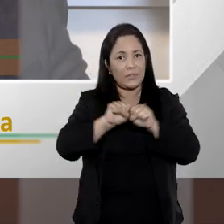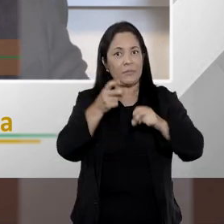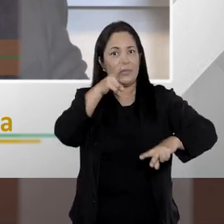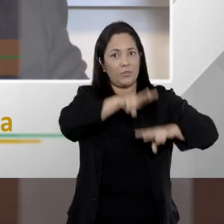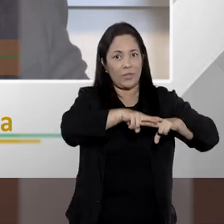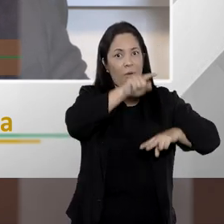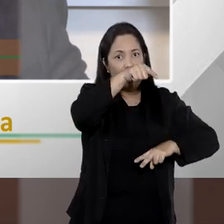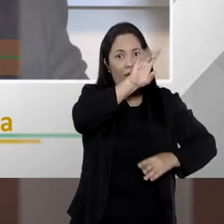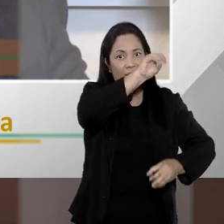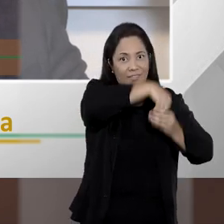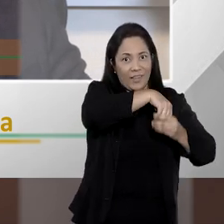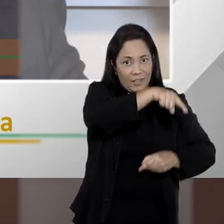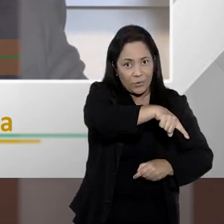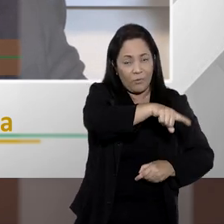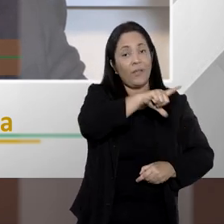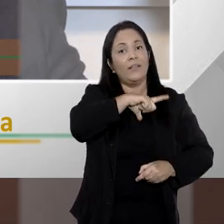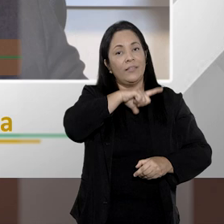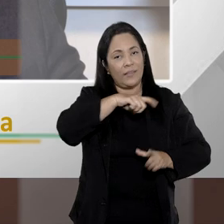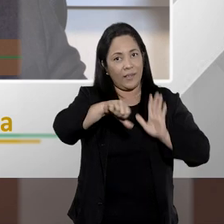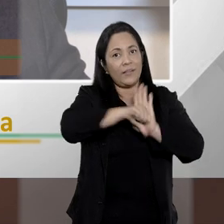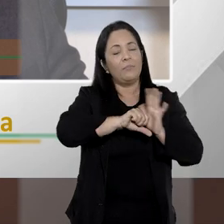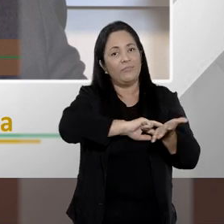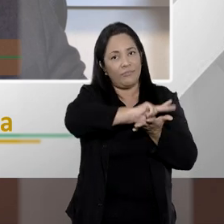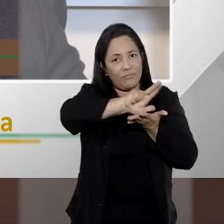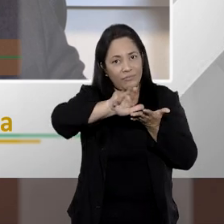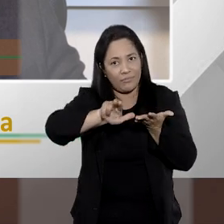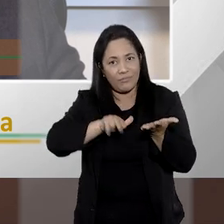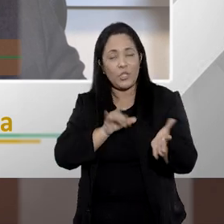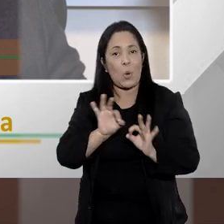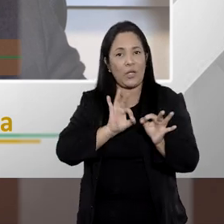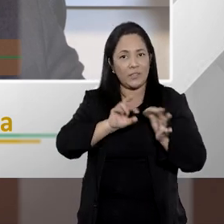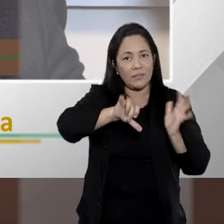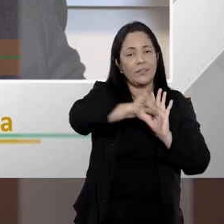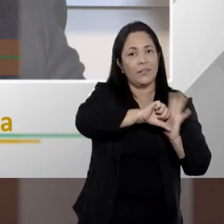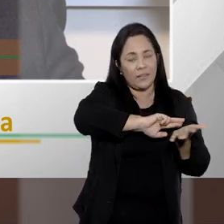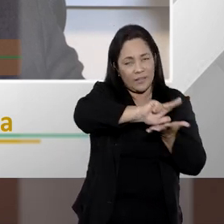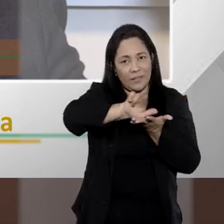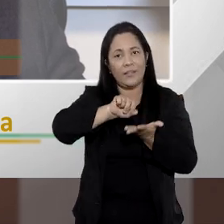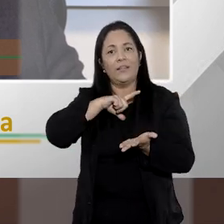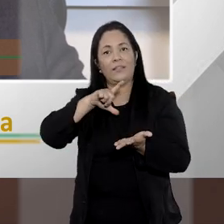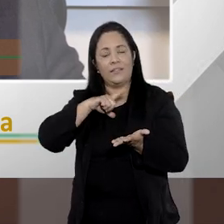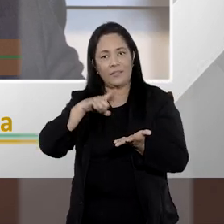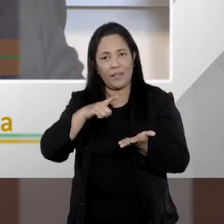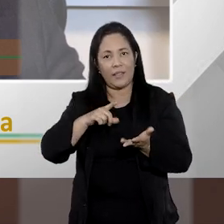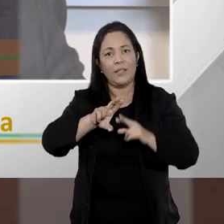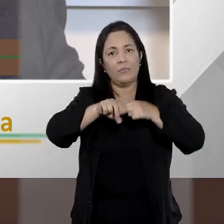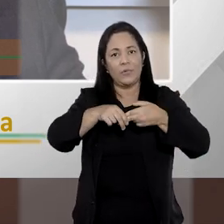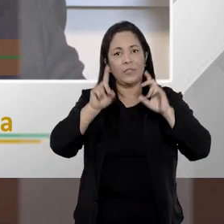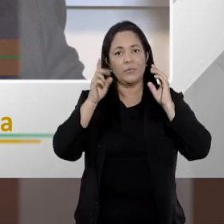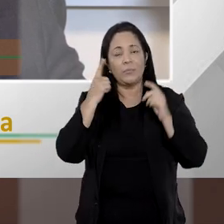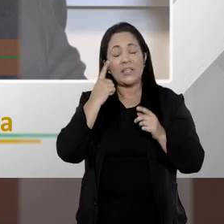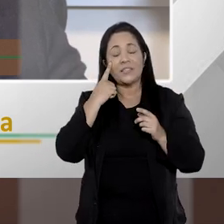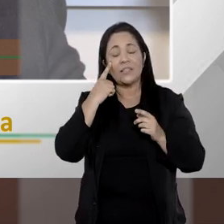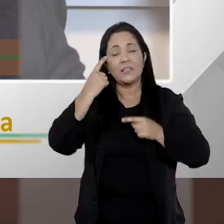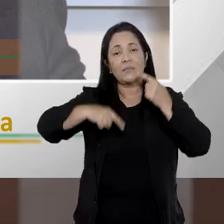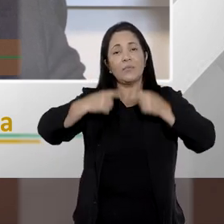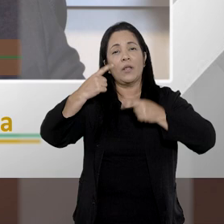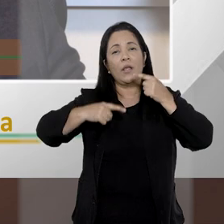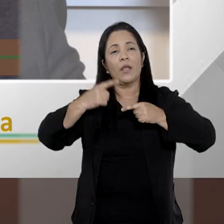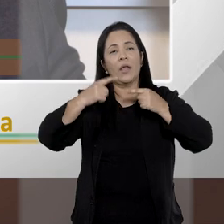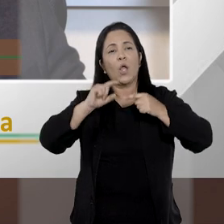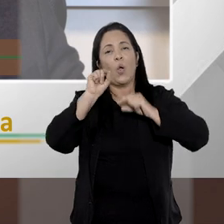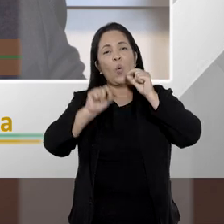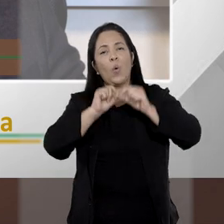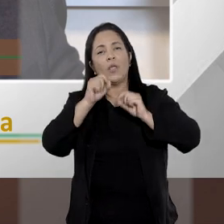da legislação deve necessariamente vir acompanhada da análise do estado de coisas inconstitucional do sistema